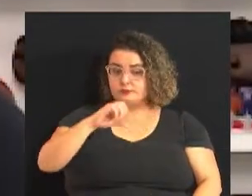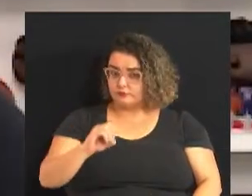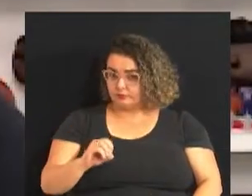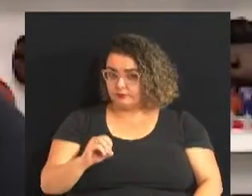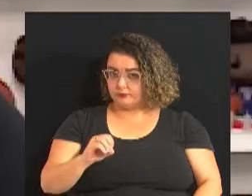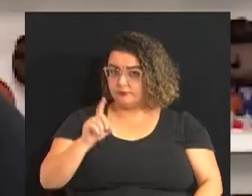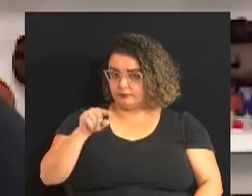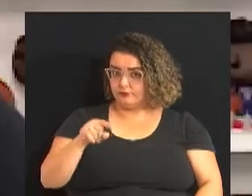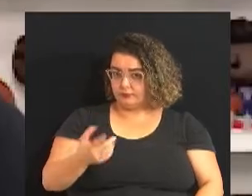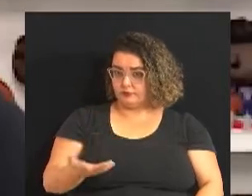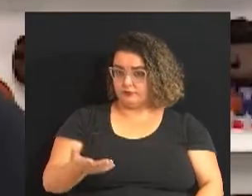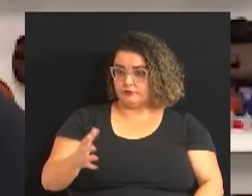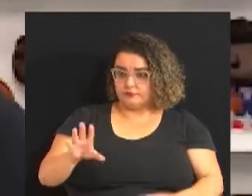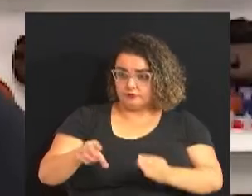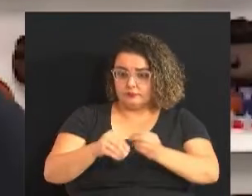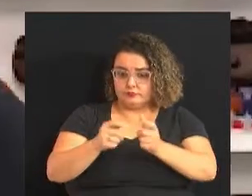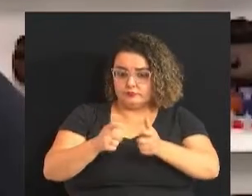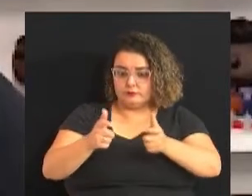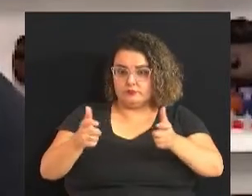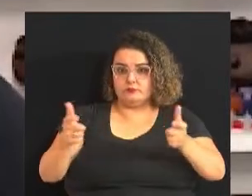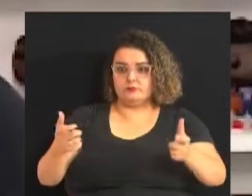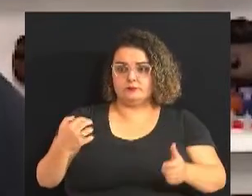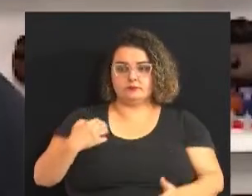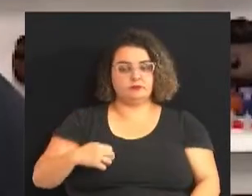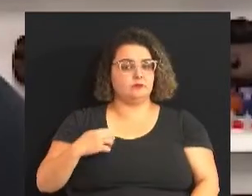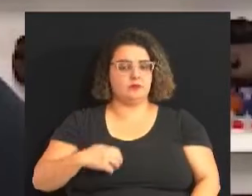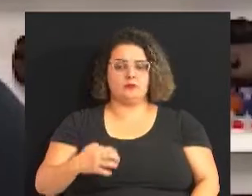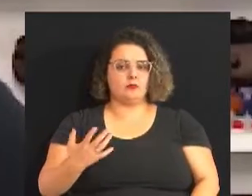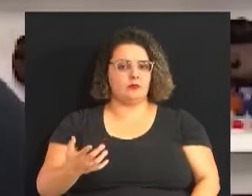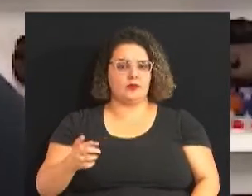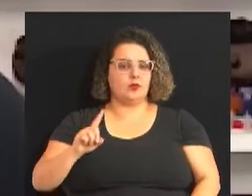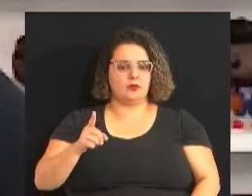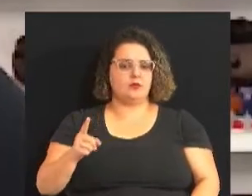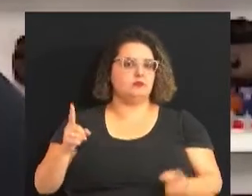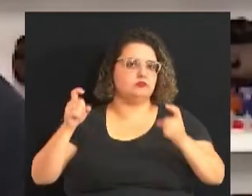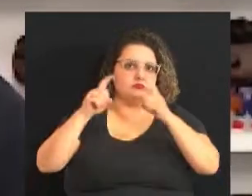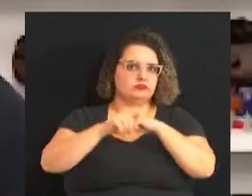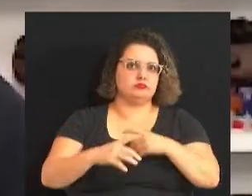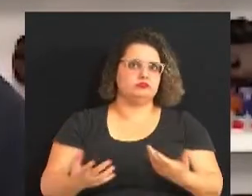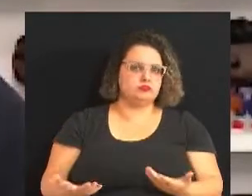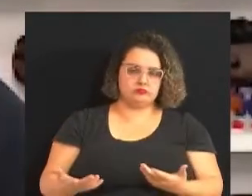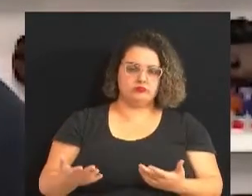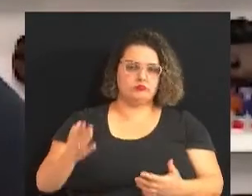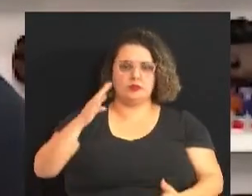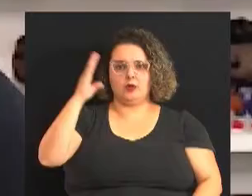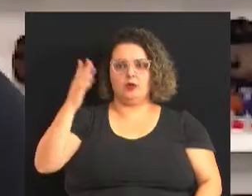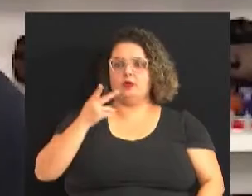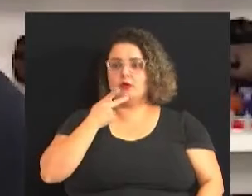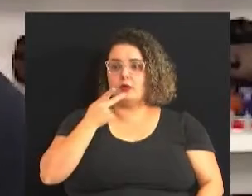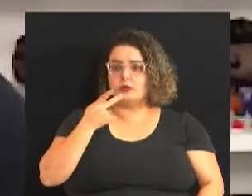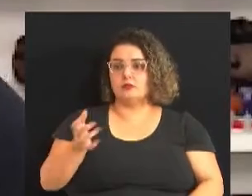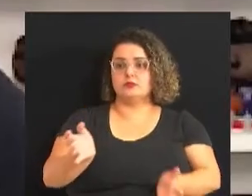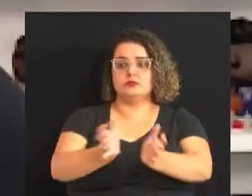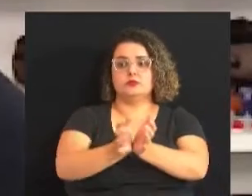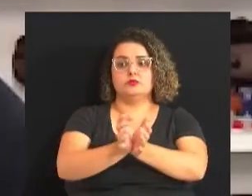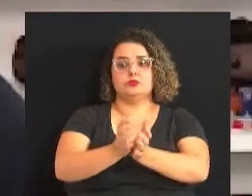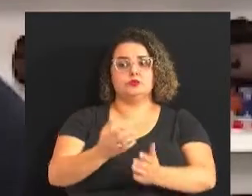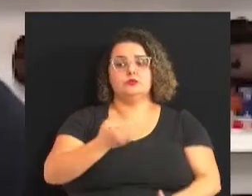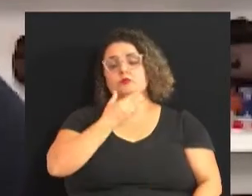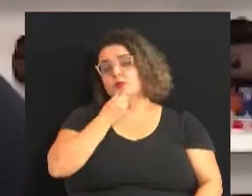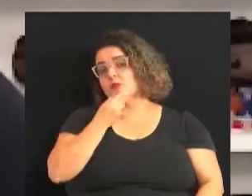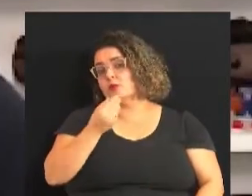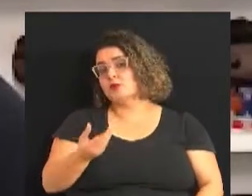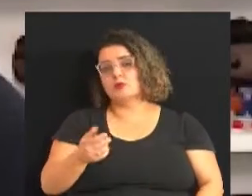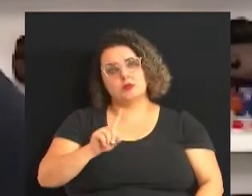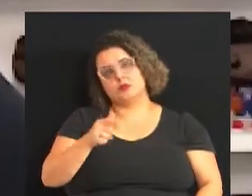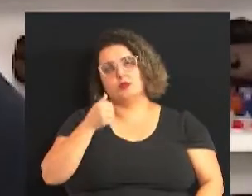justamente a crescer. A Argentina nunca foi um super adversário para o Brasil, falando do time masculino. Você tem, e nem no